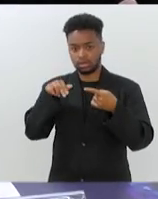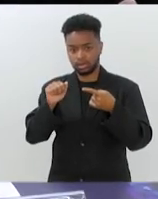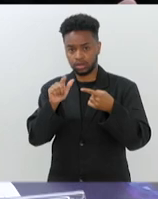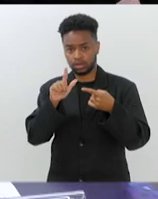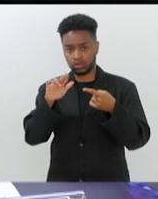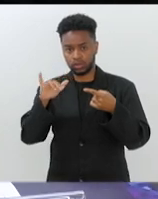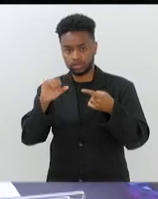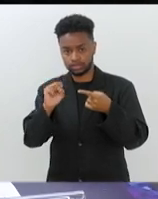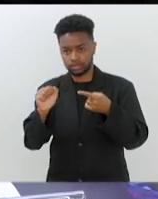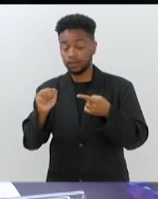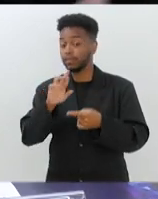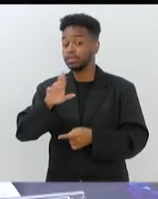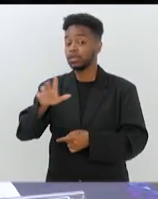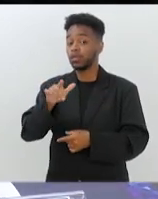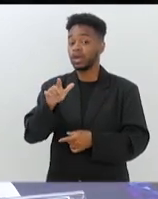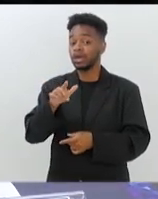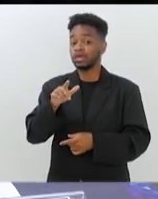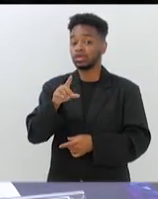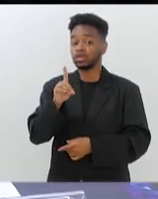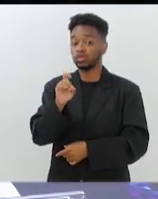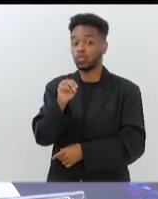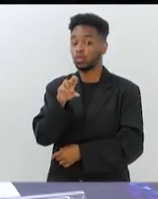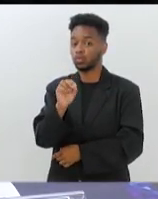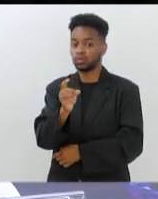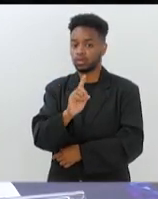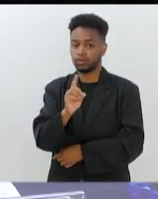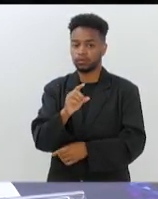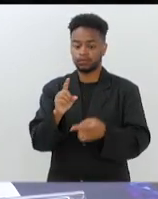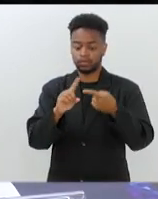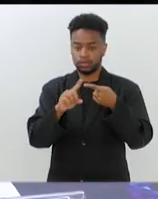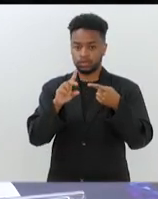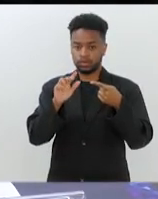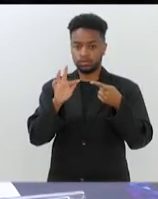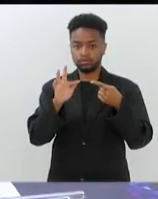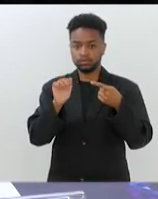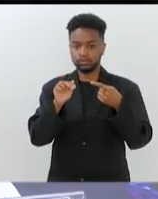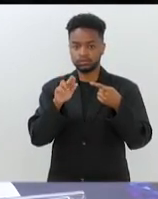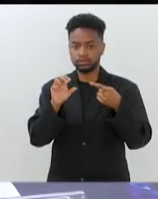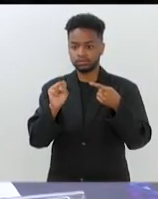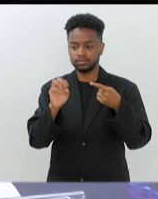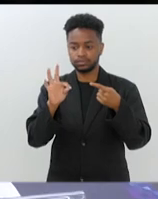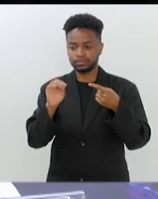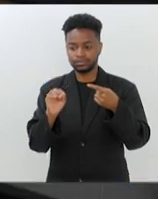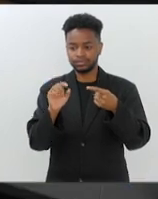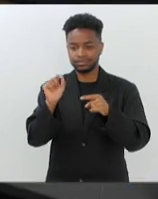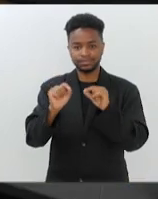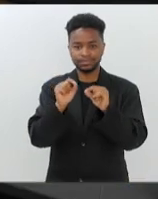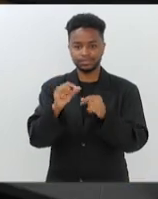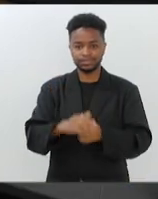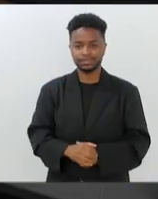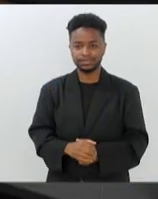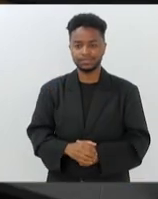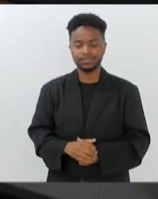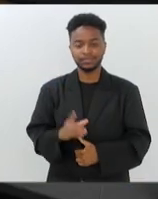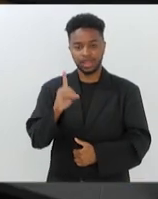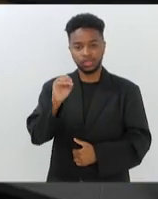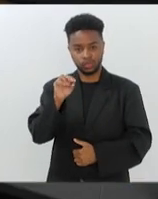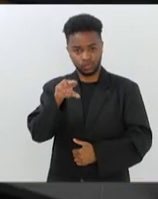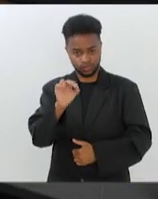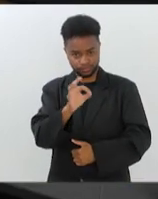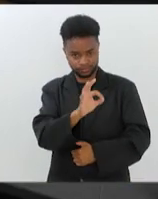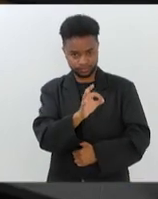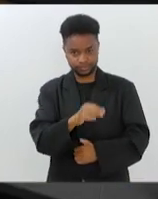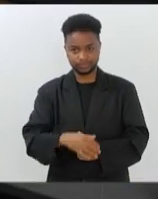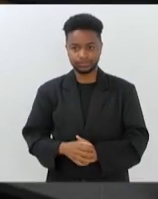são os donos né o Senor fust é o que da nacional dono dono da nacional no caso da nacional encaminhamento aqui protiva dele